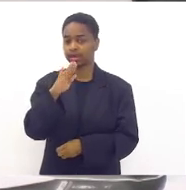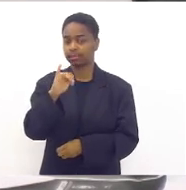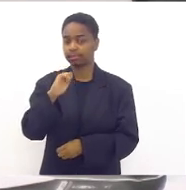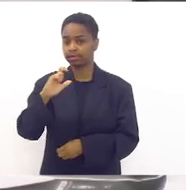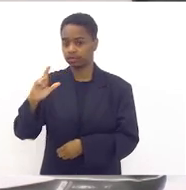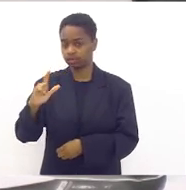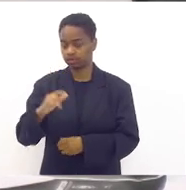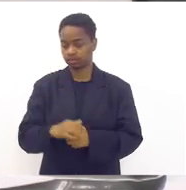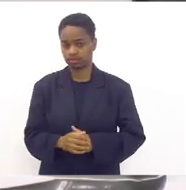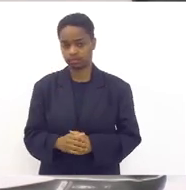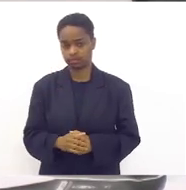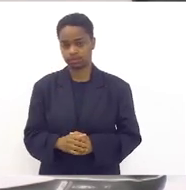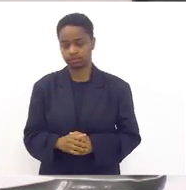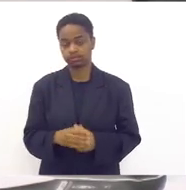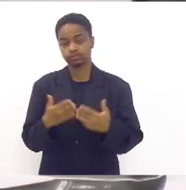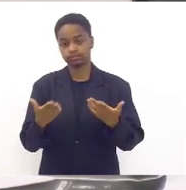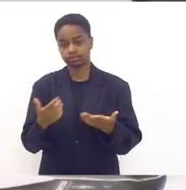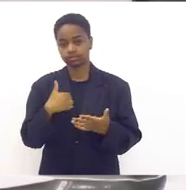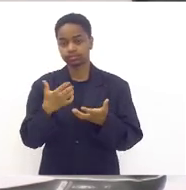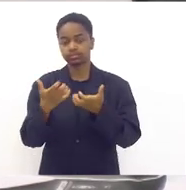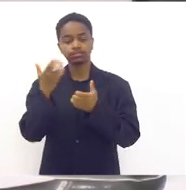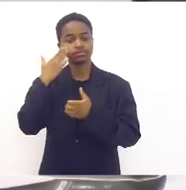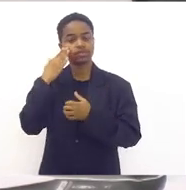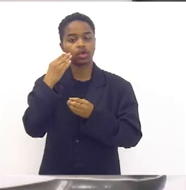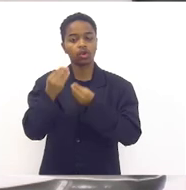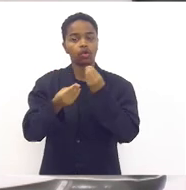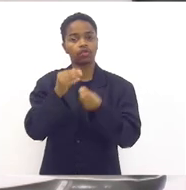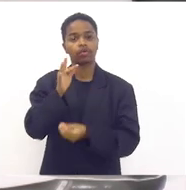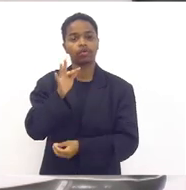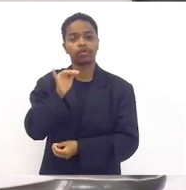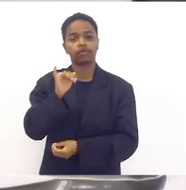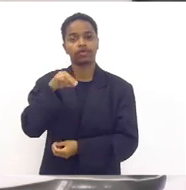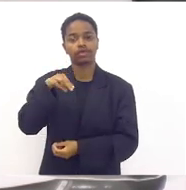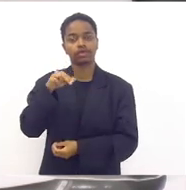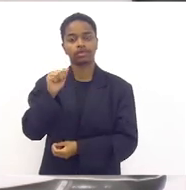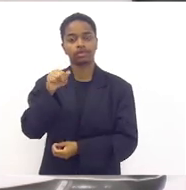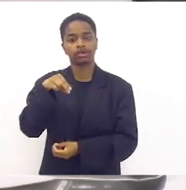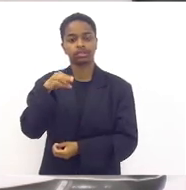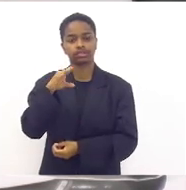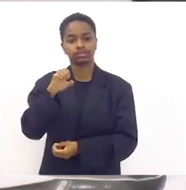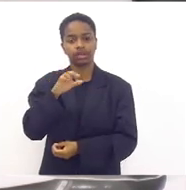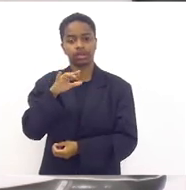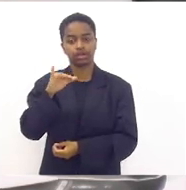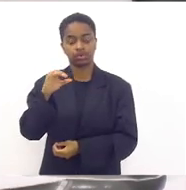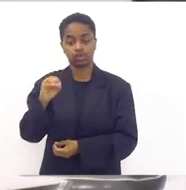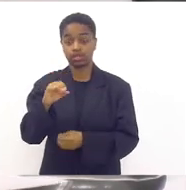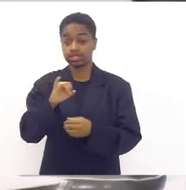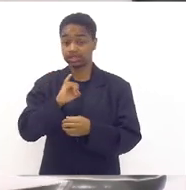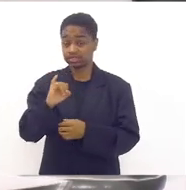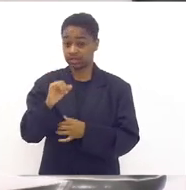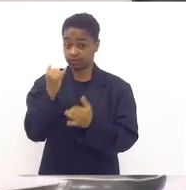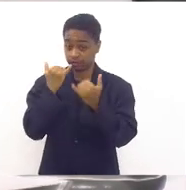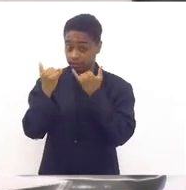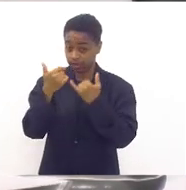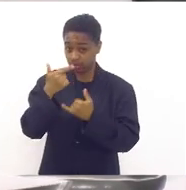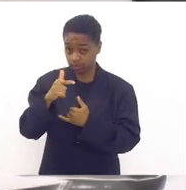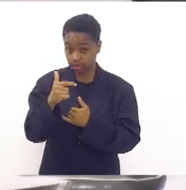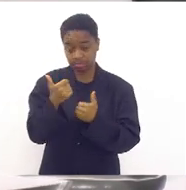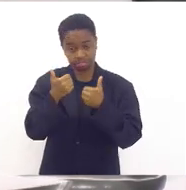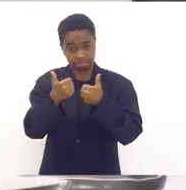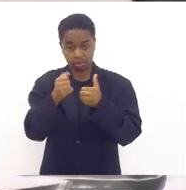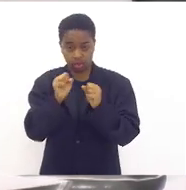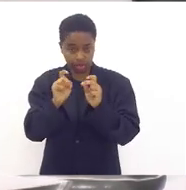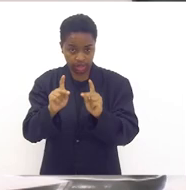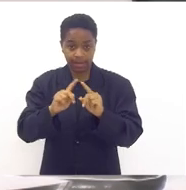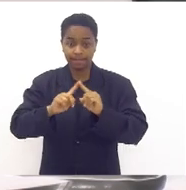Enfim. Então, eu estou dizendo do financeiro. Então, se não tiver essa informação aqui, sem problema, mas eu